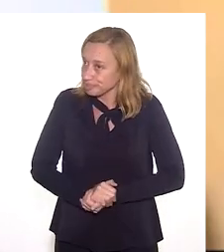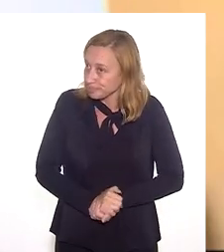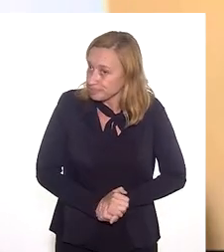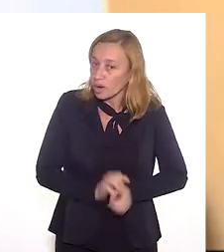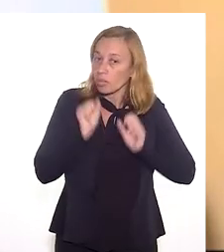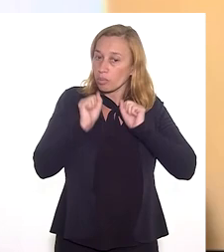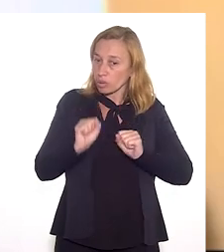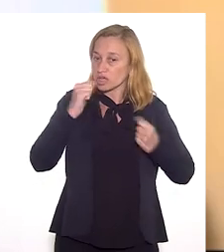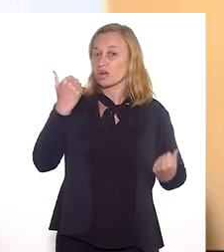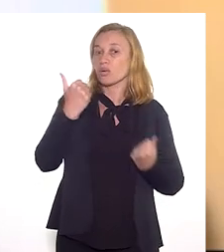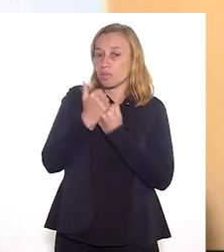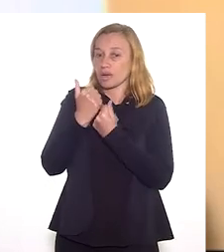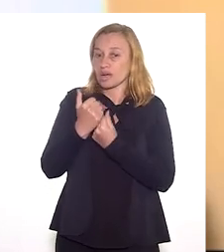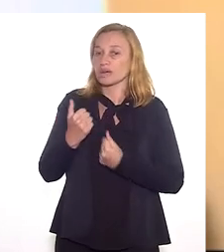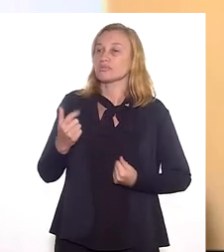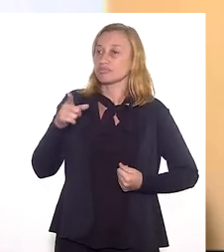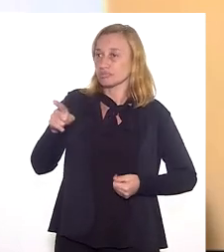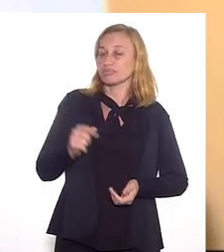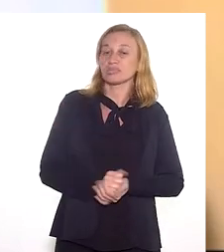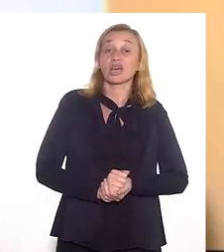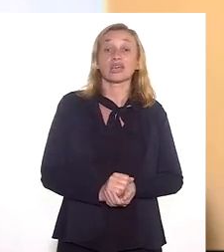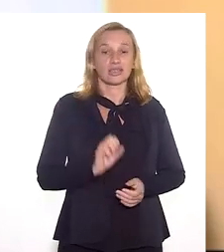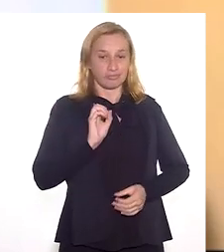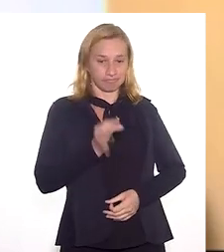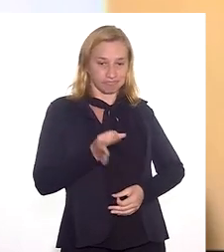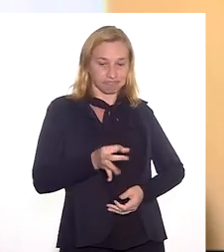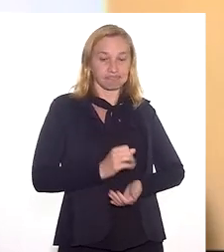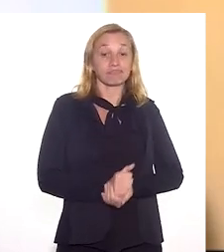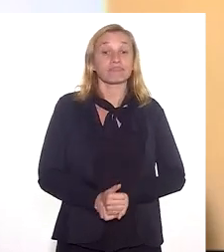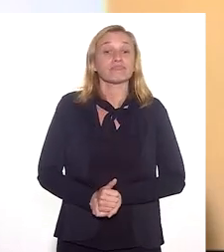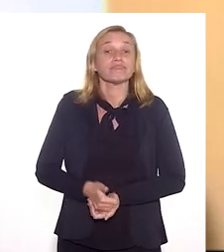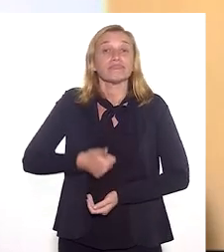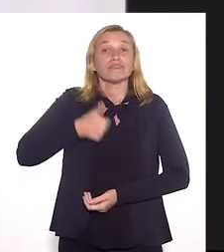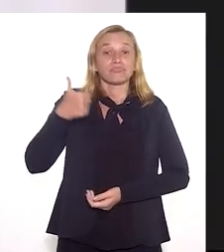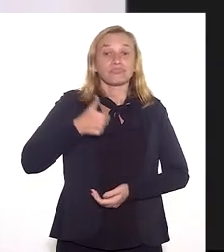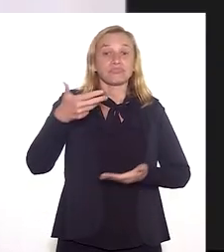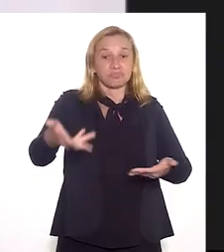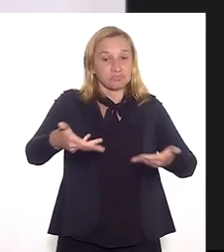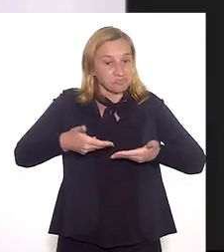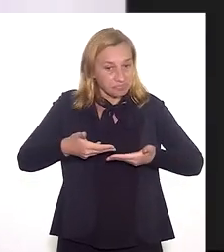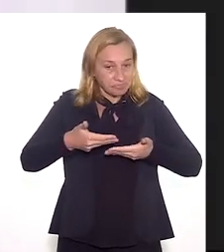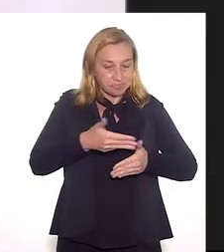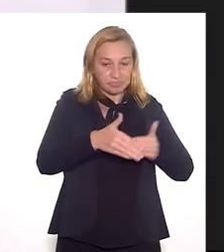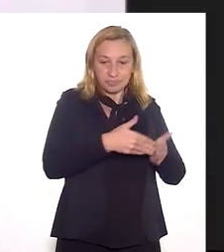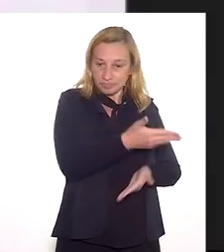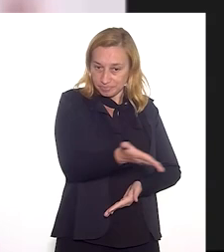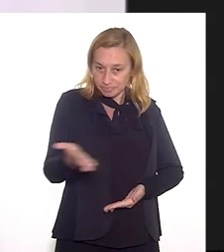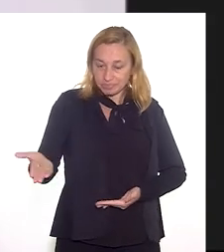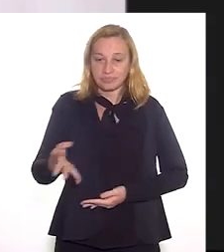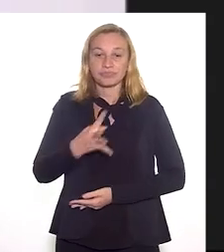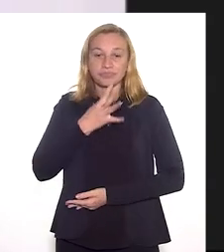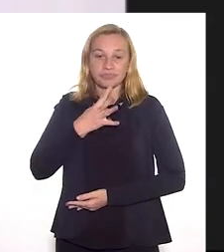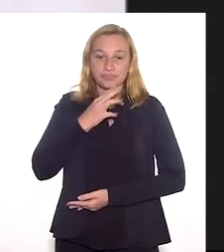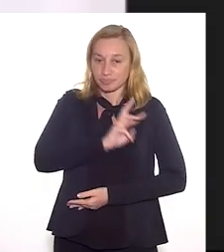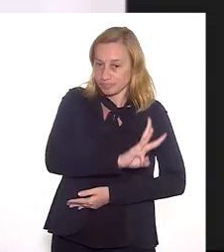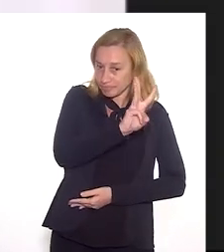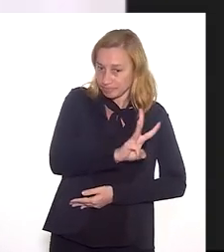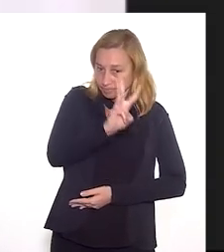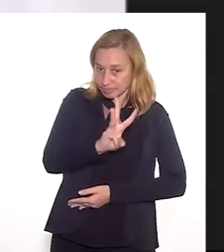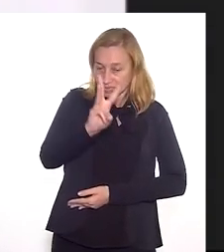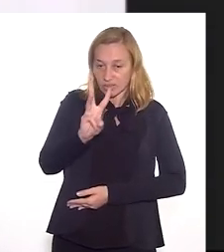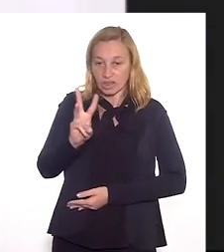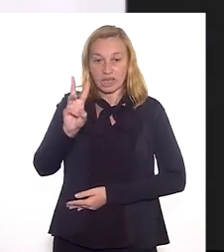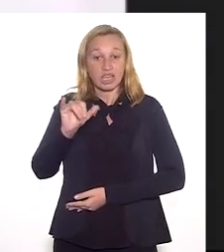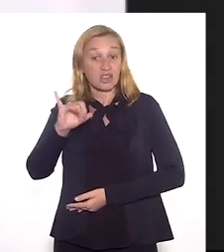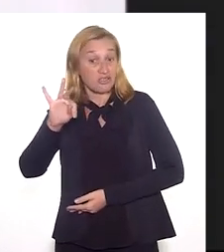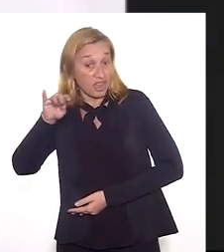ó, eu também quero isso aqui e poder também manifestar o seu apoio. Claro. Bom, primeiro já convido todos aqui a